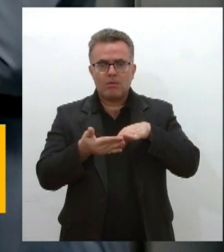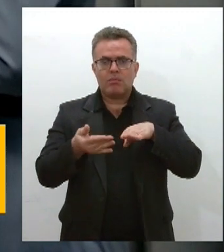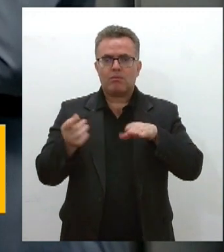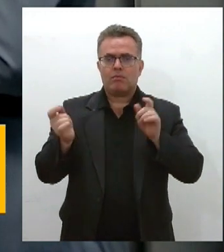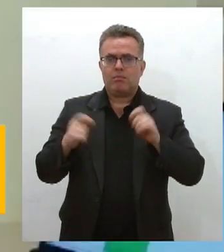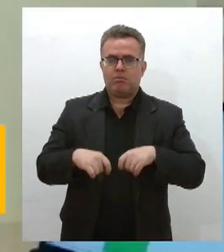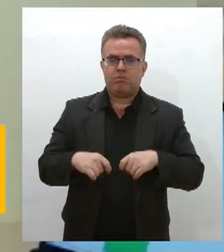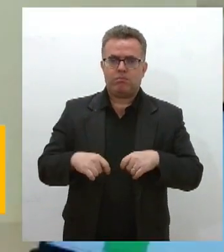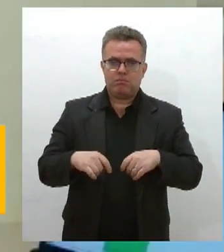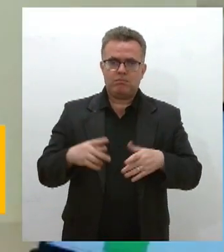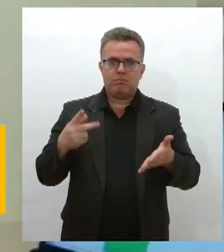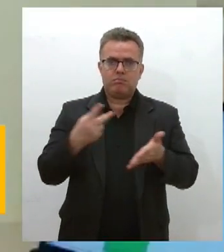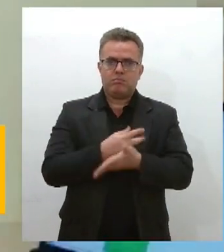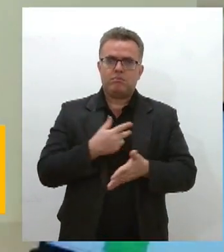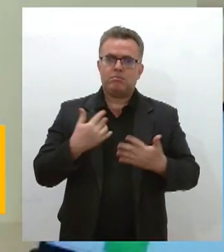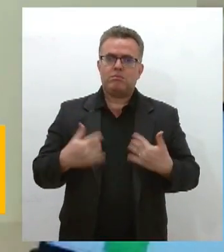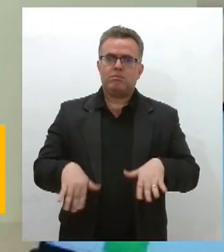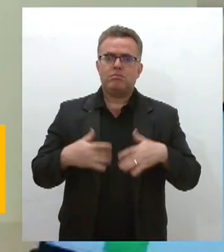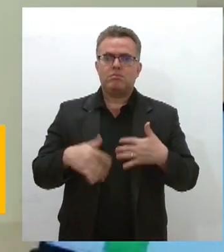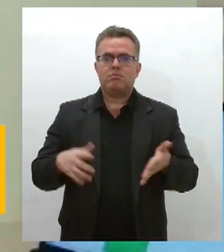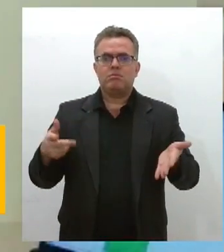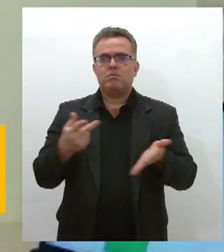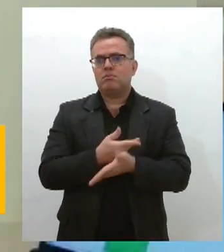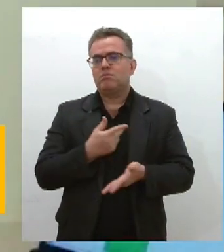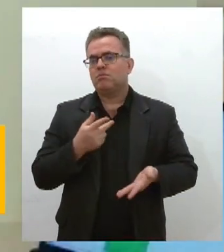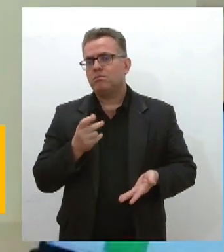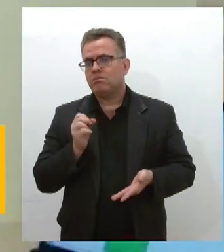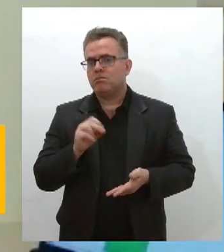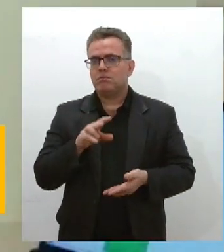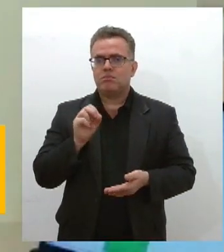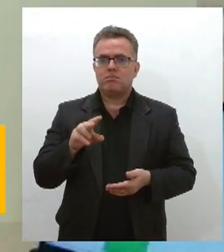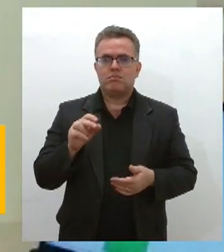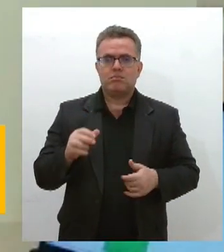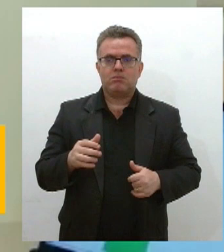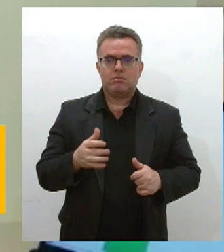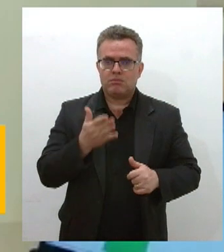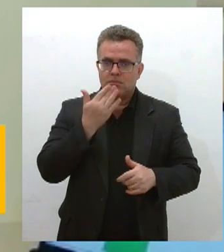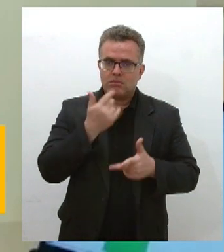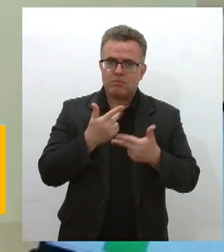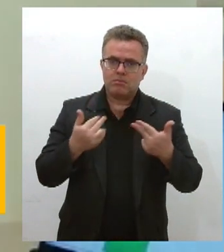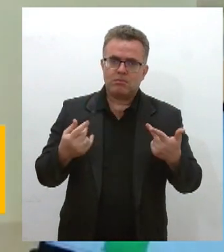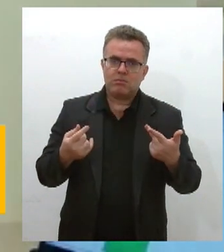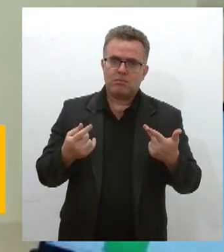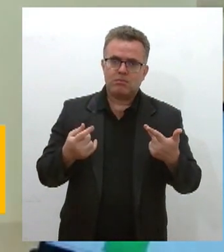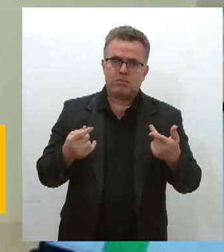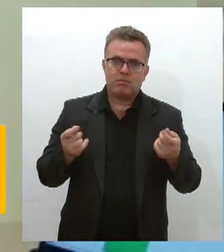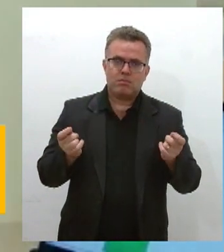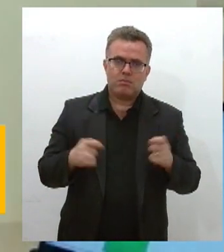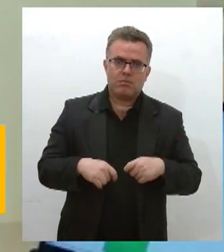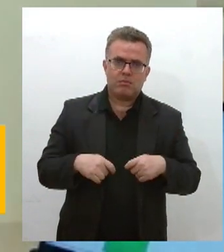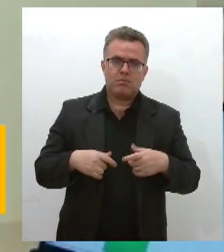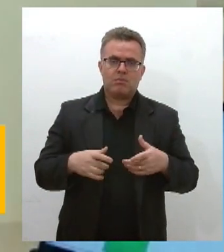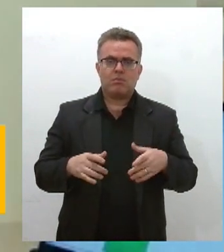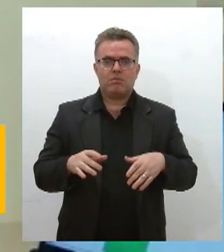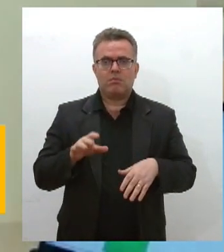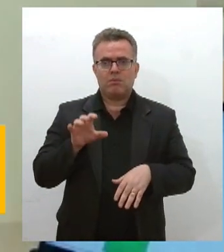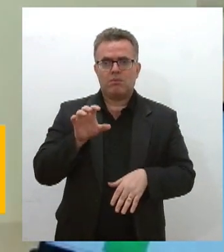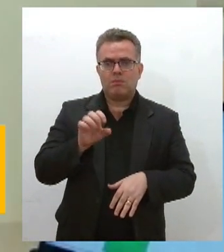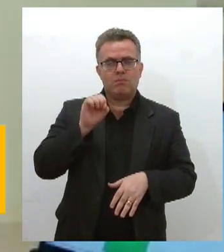traiçoeira, porque normalmente a gente está comendo um pãozinho, está comendo alguma coisinha ali, dá uma mordidinha e aquela